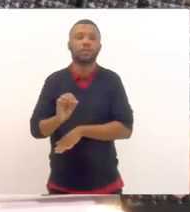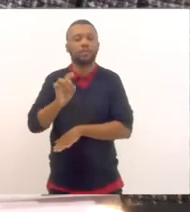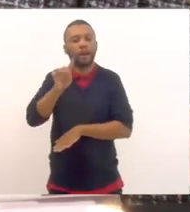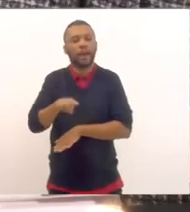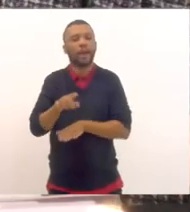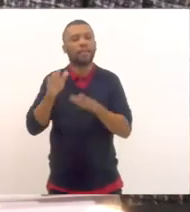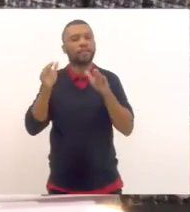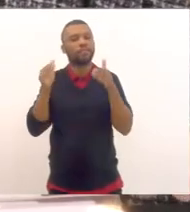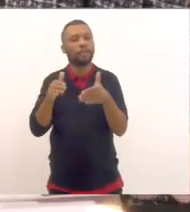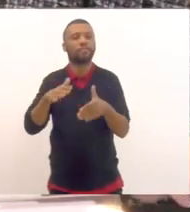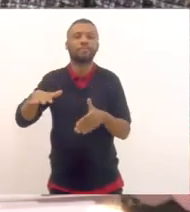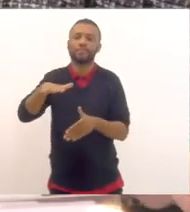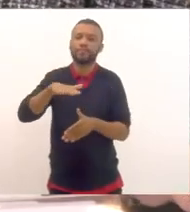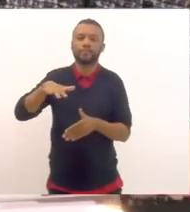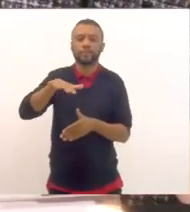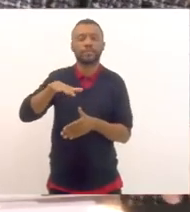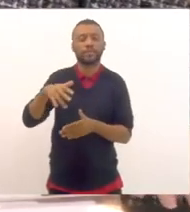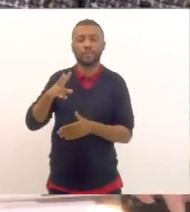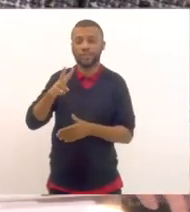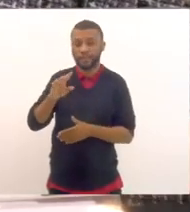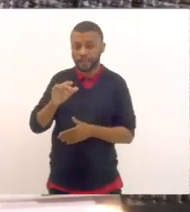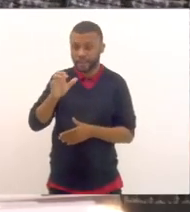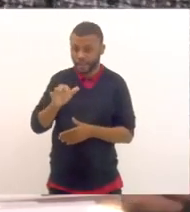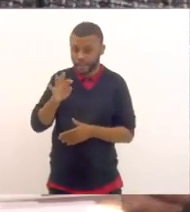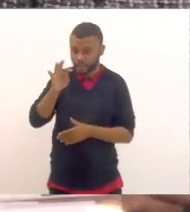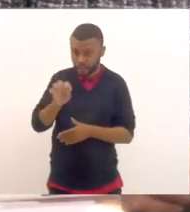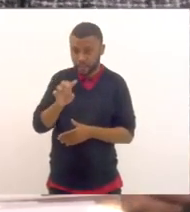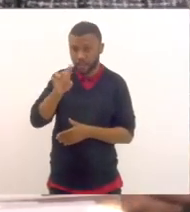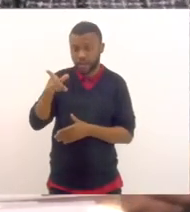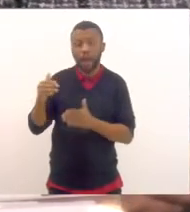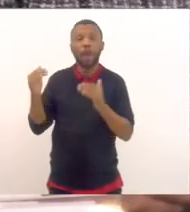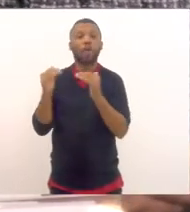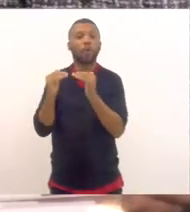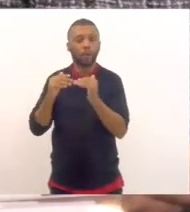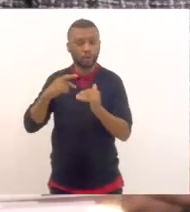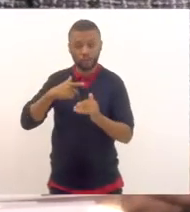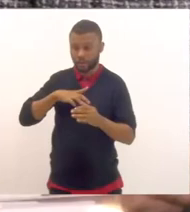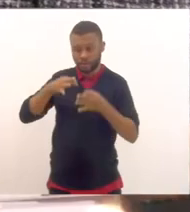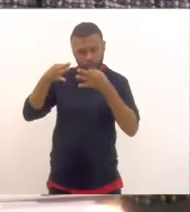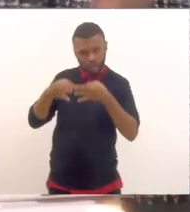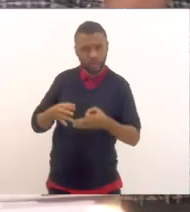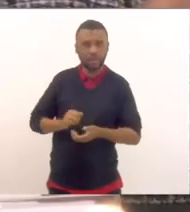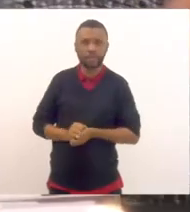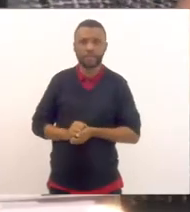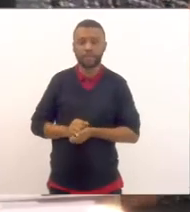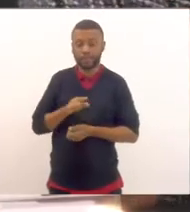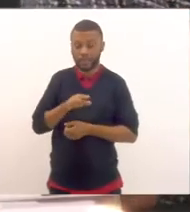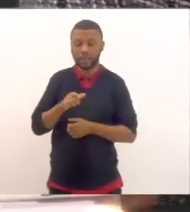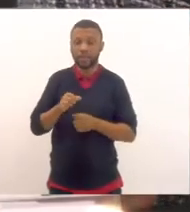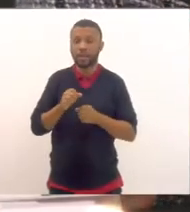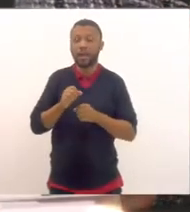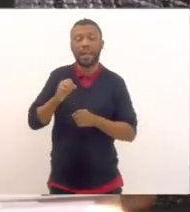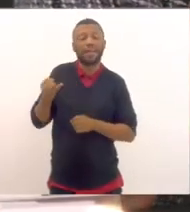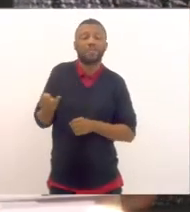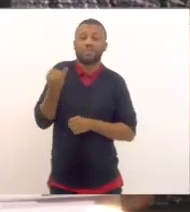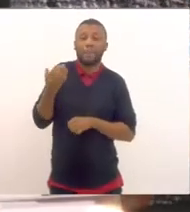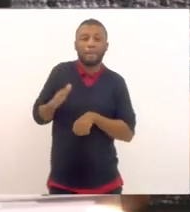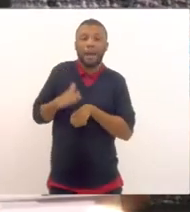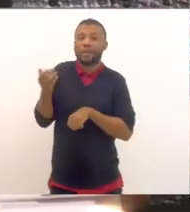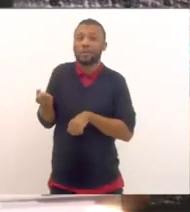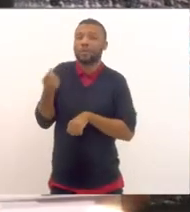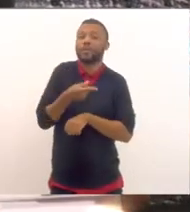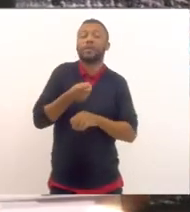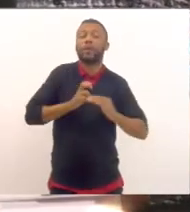e o Vicente Loureiro não vai me desmentir tenho certeza é mais importante que o sistema de